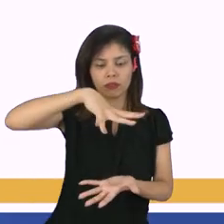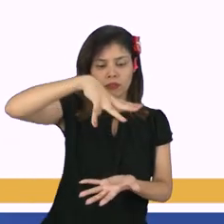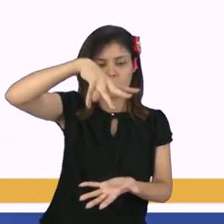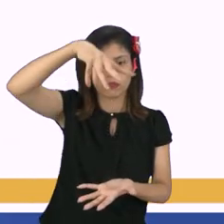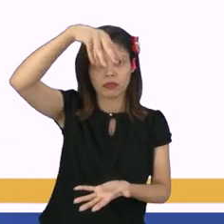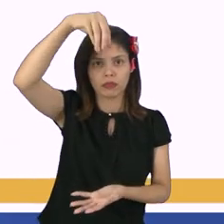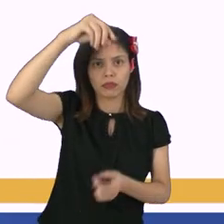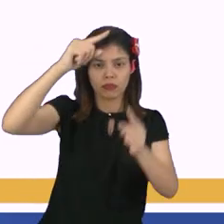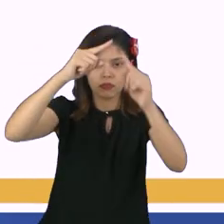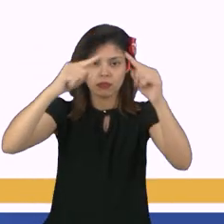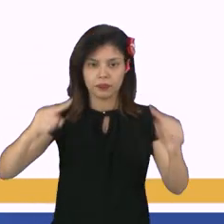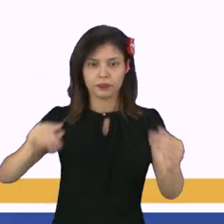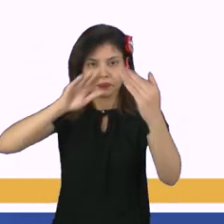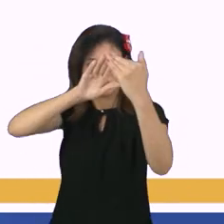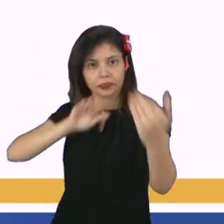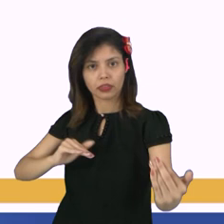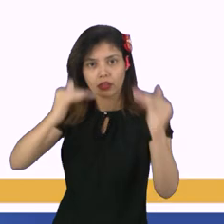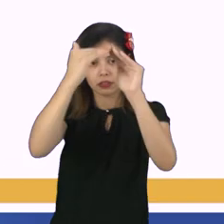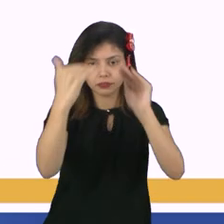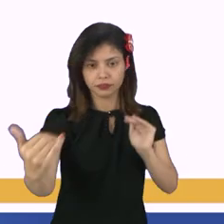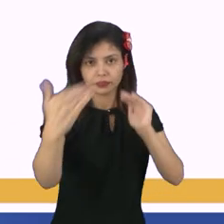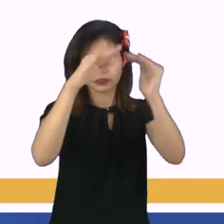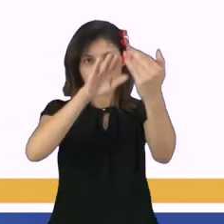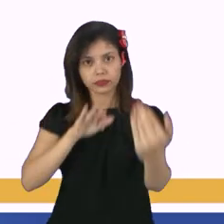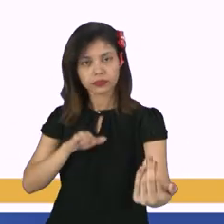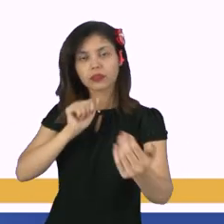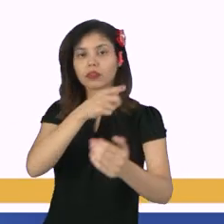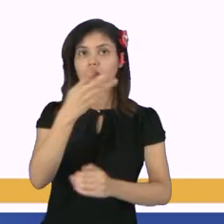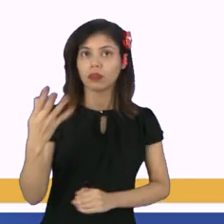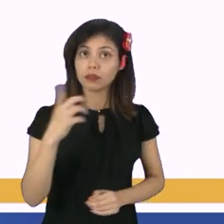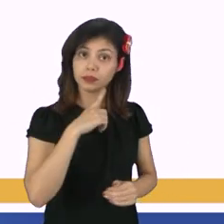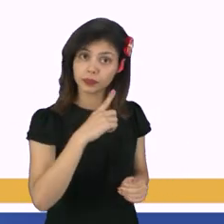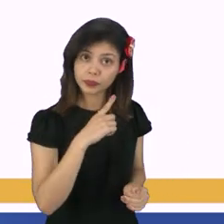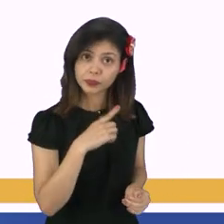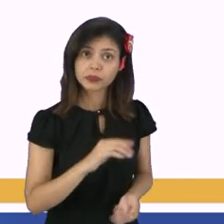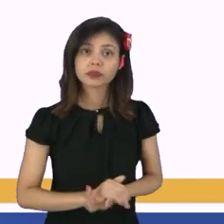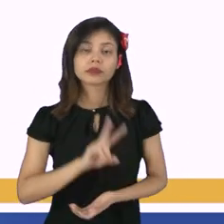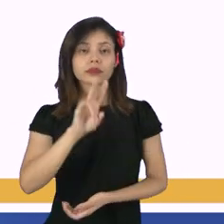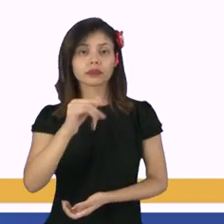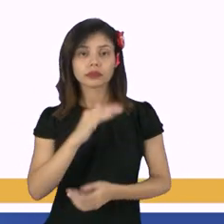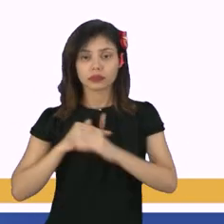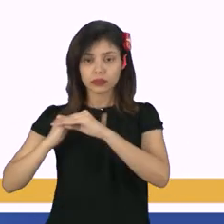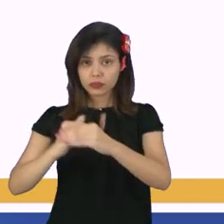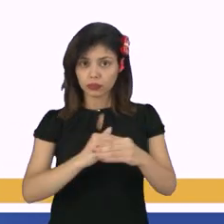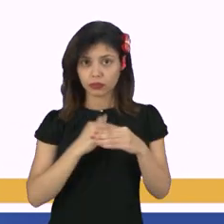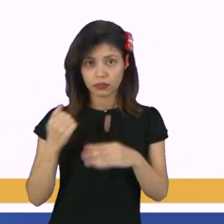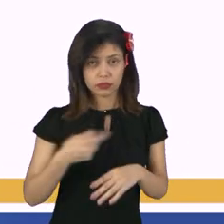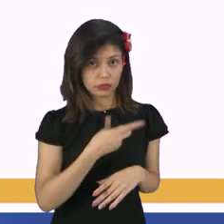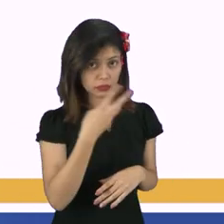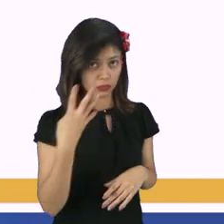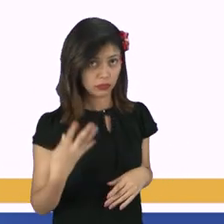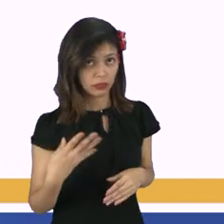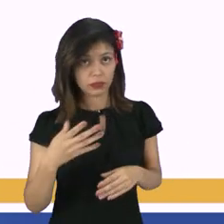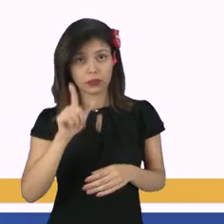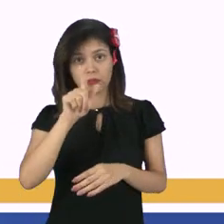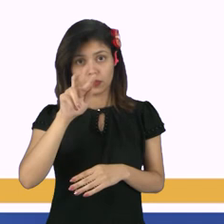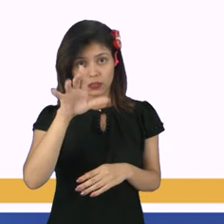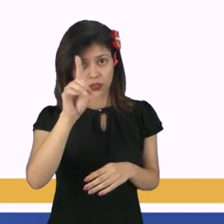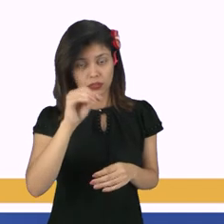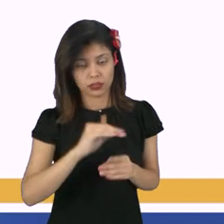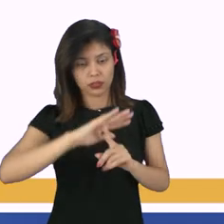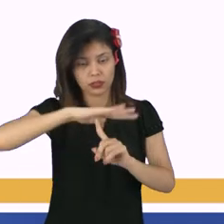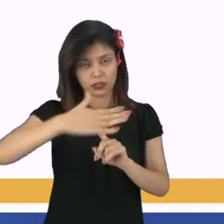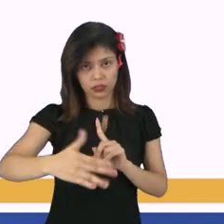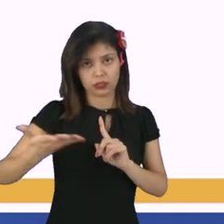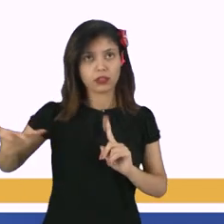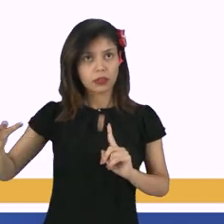ser as falhas numa pirâmide a quantidade fácil laterais ela vai ser igual a quantidade de lados da